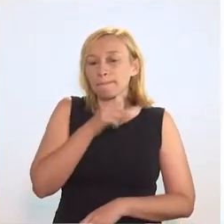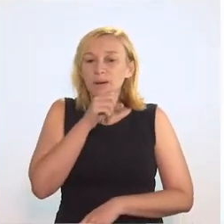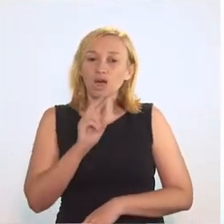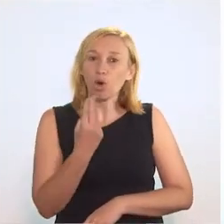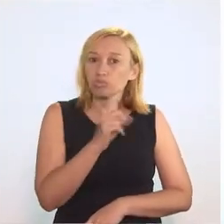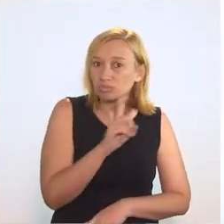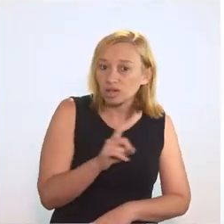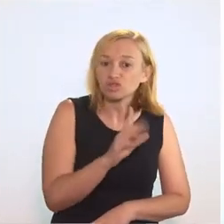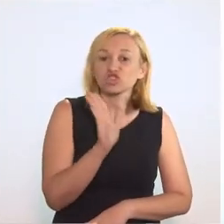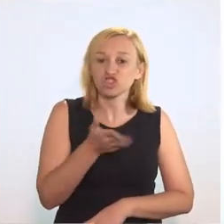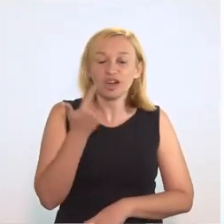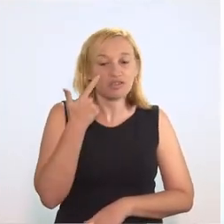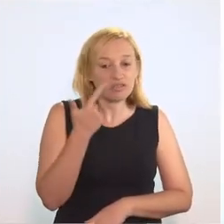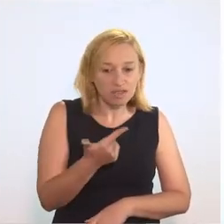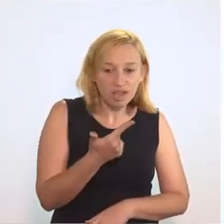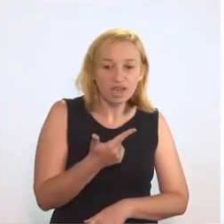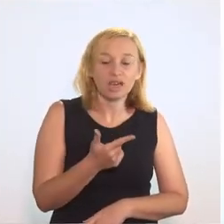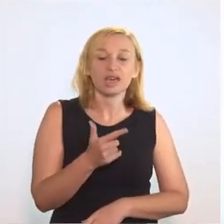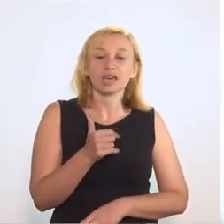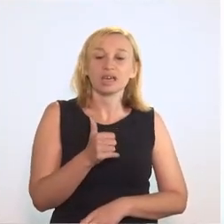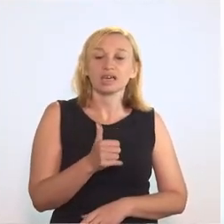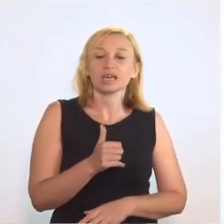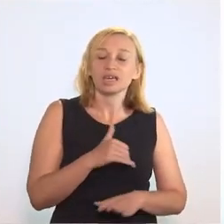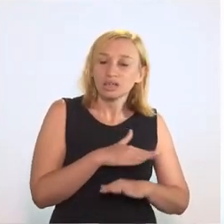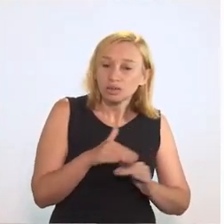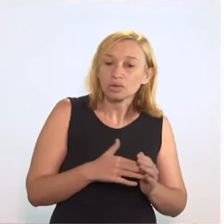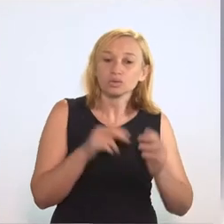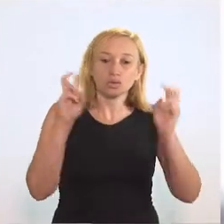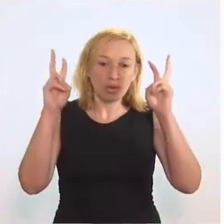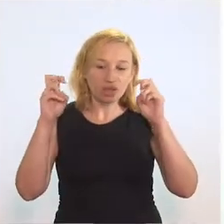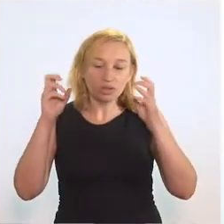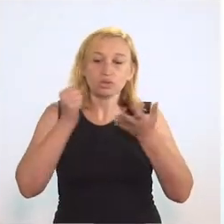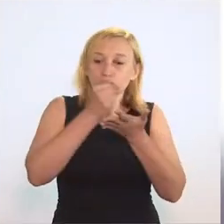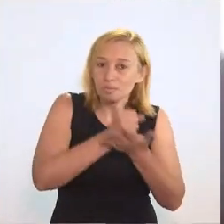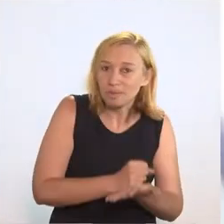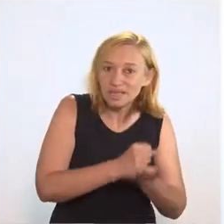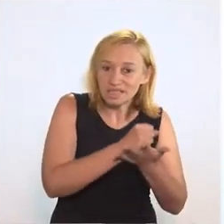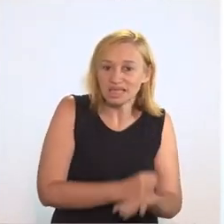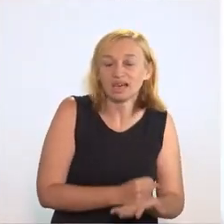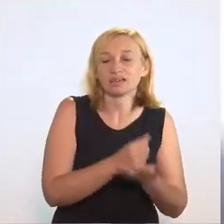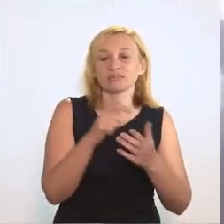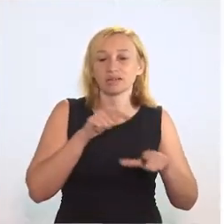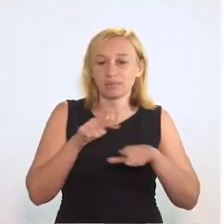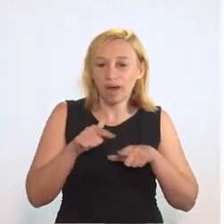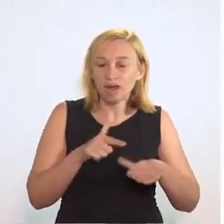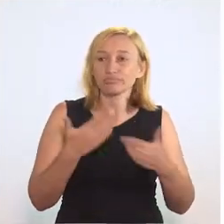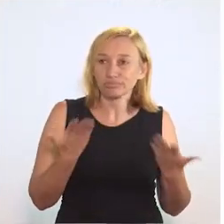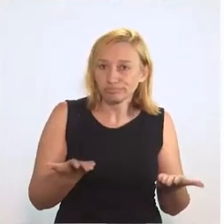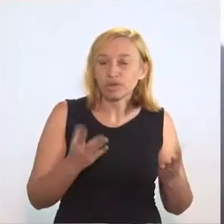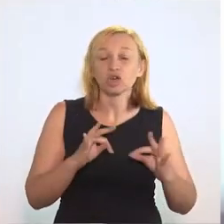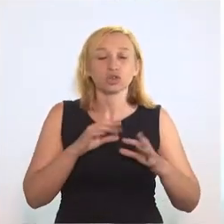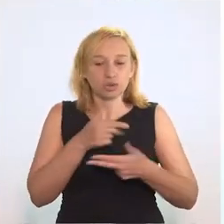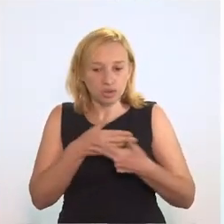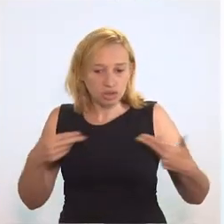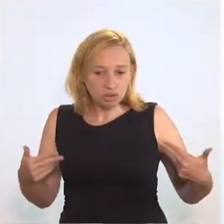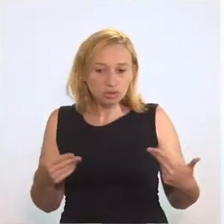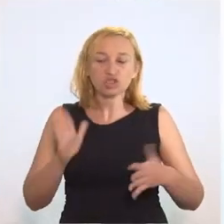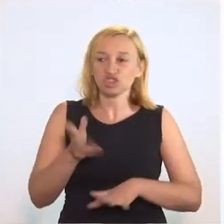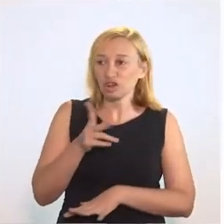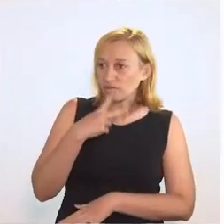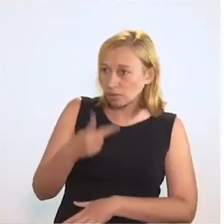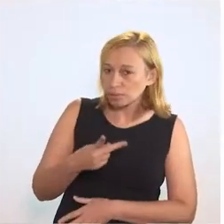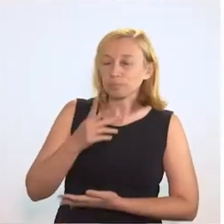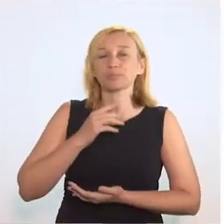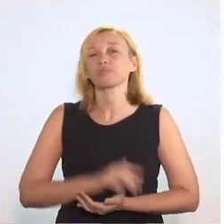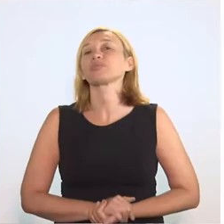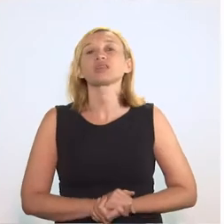ou não, a gente já vê que a maternidade em si já tem toda uma questão que é de sobrecarga, que é de, enfim, né, todas essas questões que a